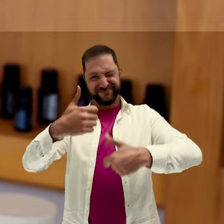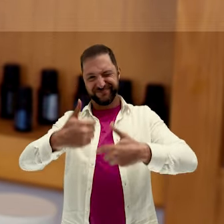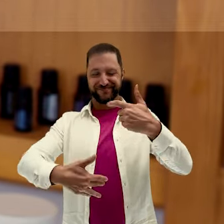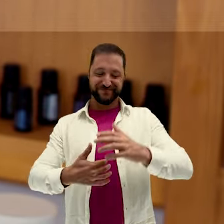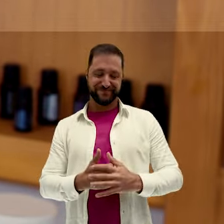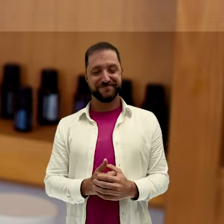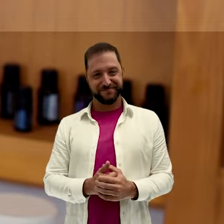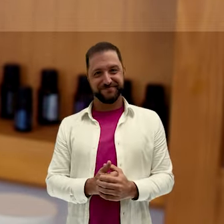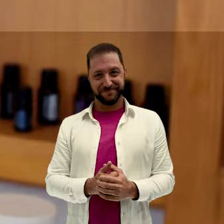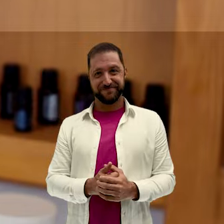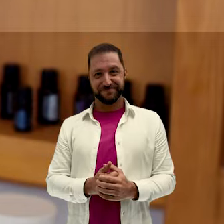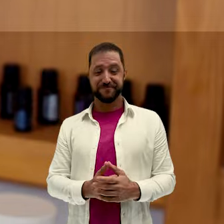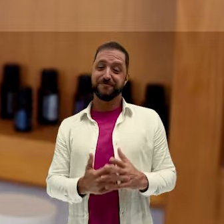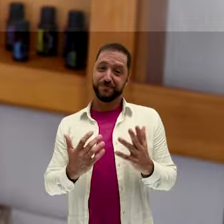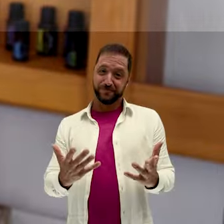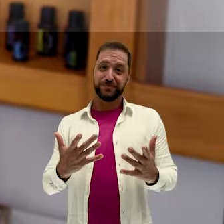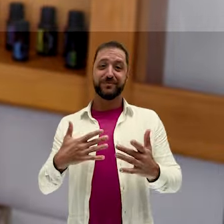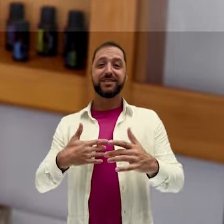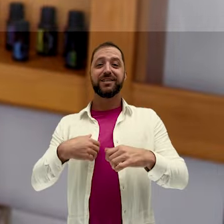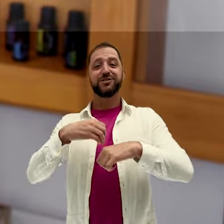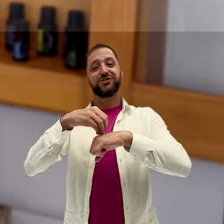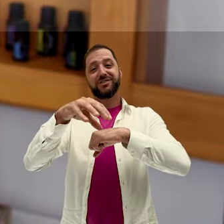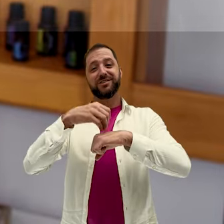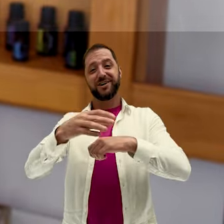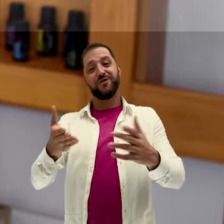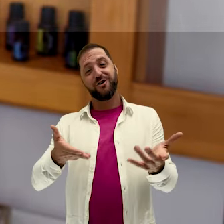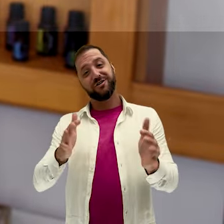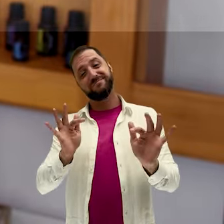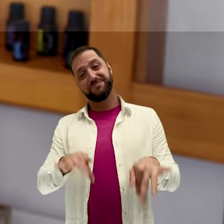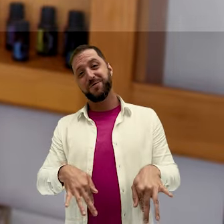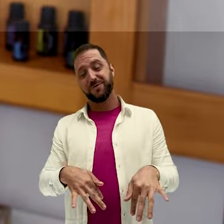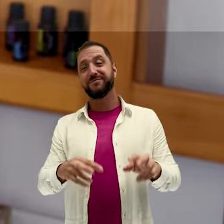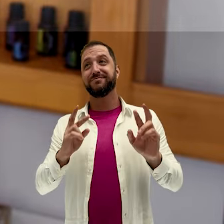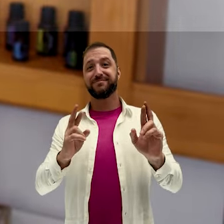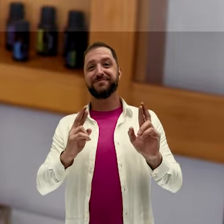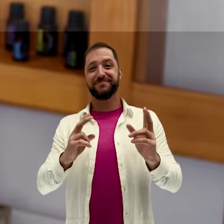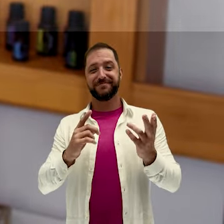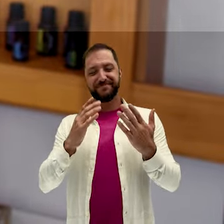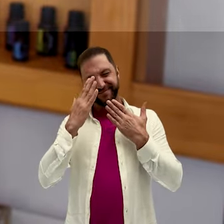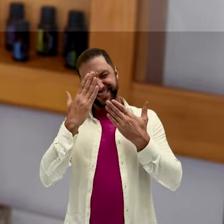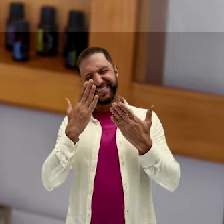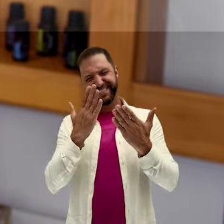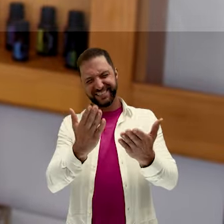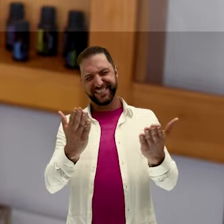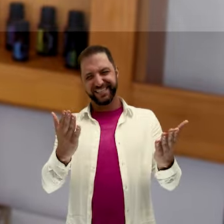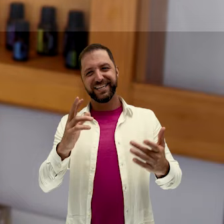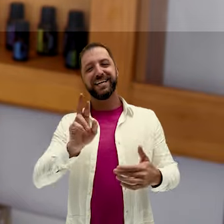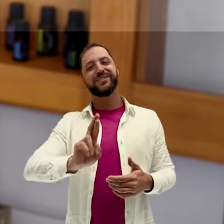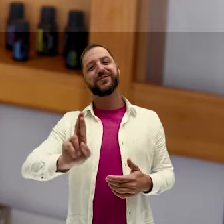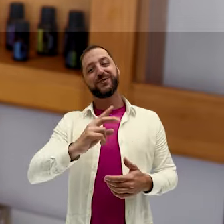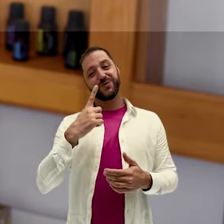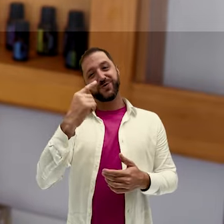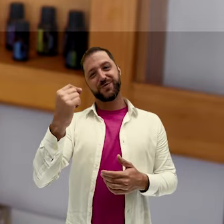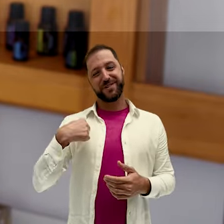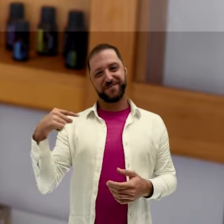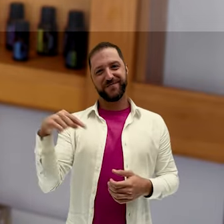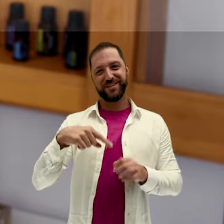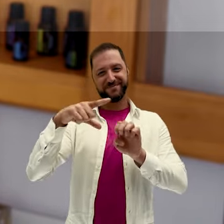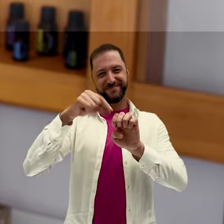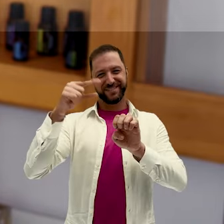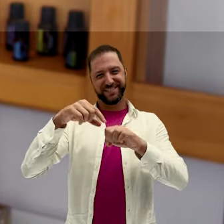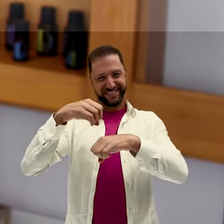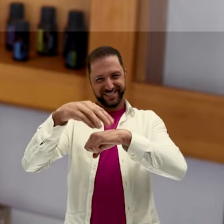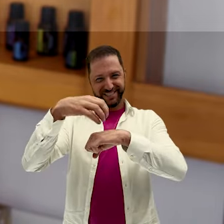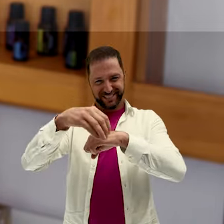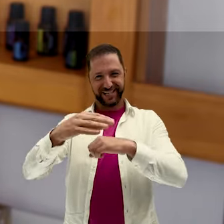passando essas dicas para vocês. Gente, essas foram as minhas dicas. Quero agradecer o programa Ressoar por esse